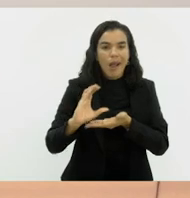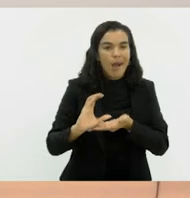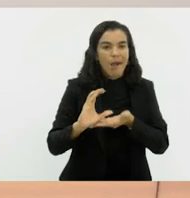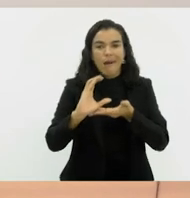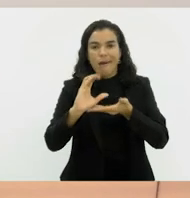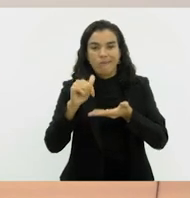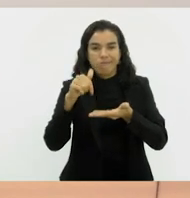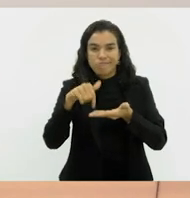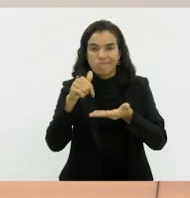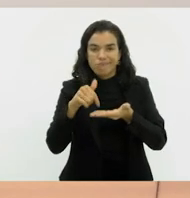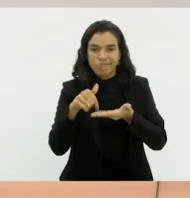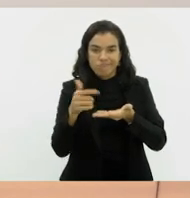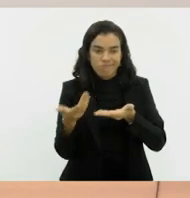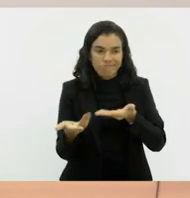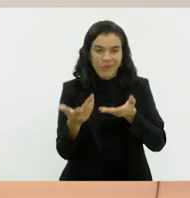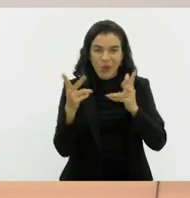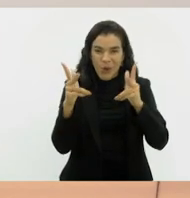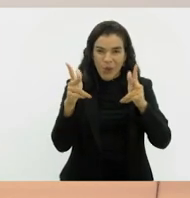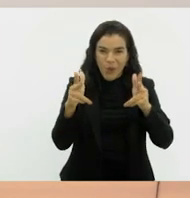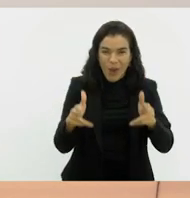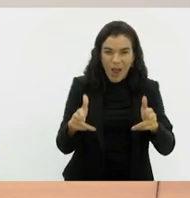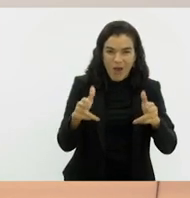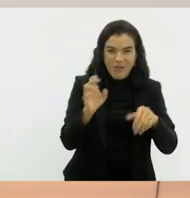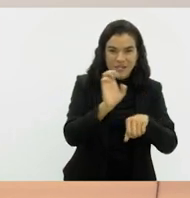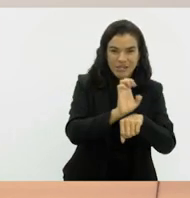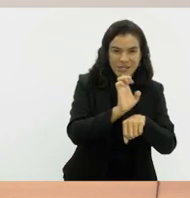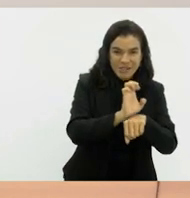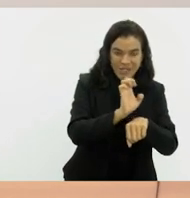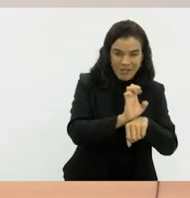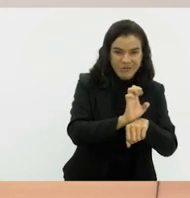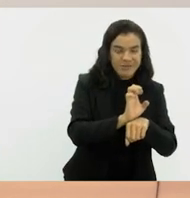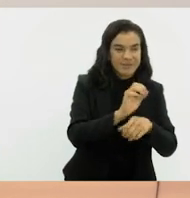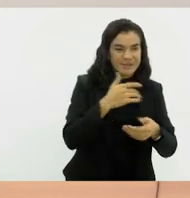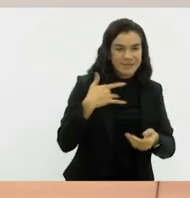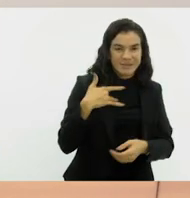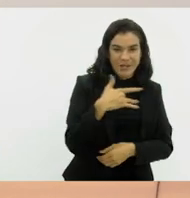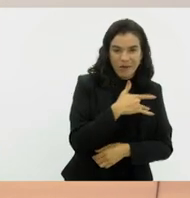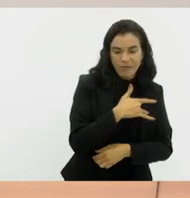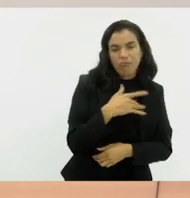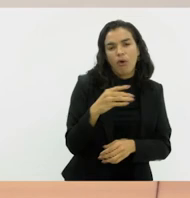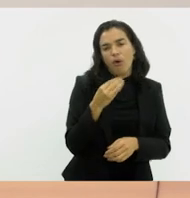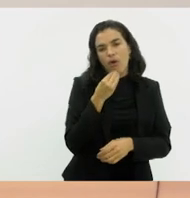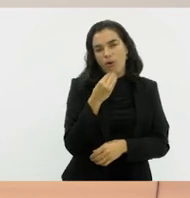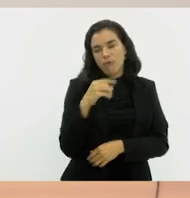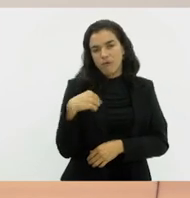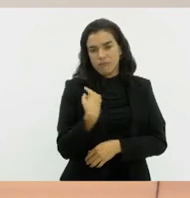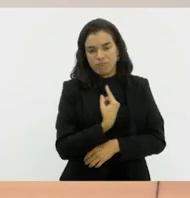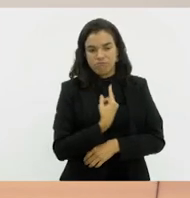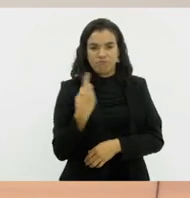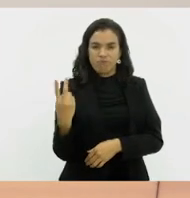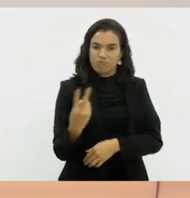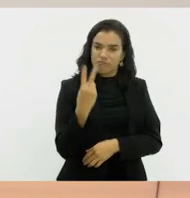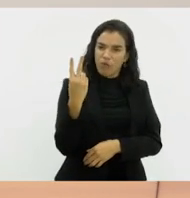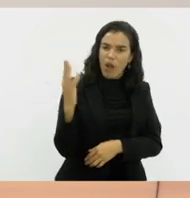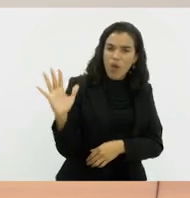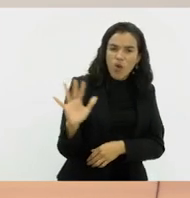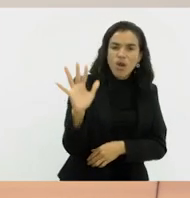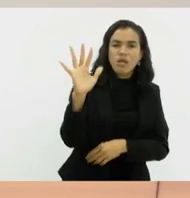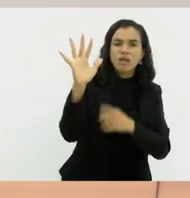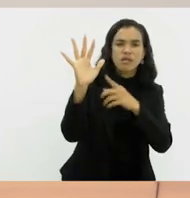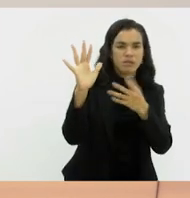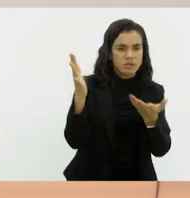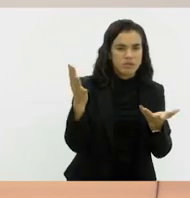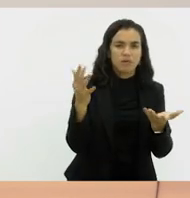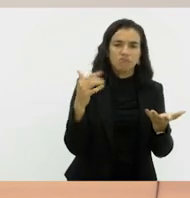tipo de aresta com o Conselho Estadual de Saúde, a gente valoriza, fui presidente da Comissão de Saúde, sei